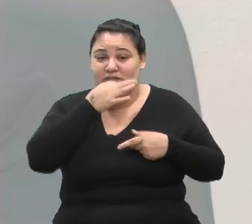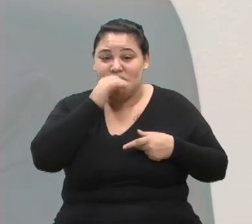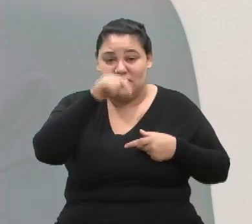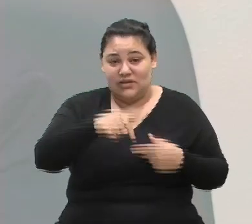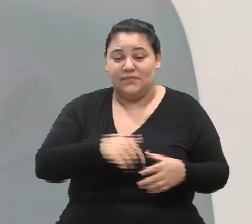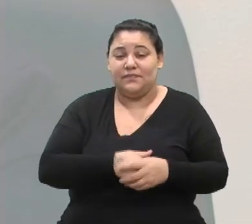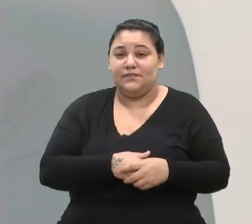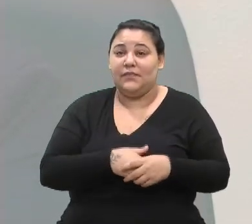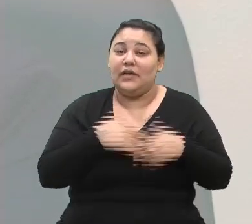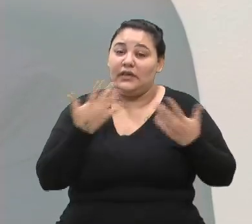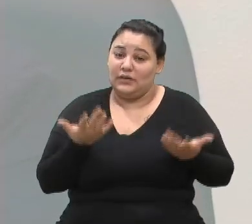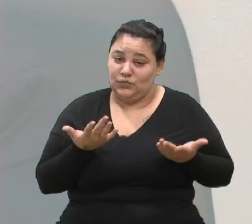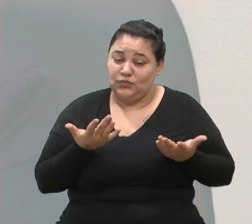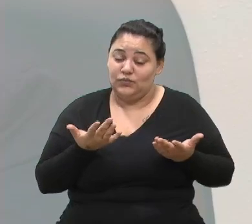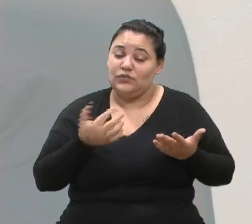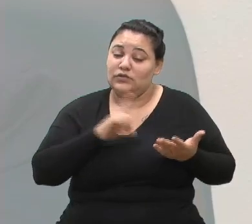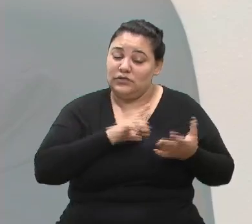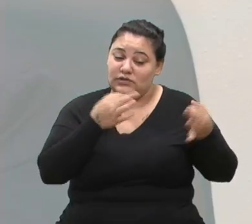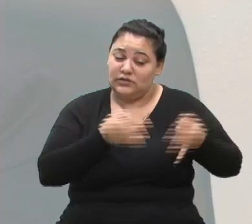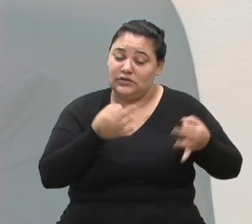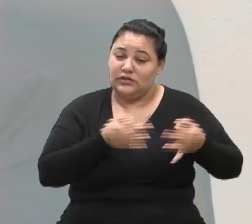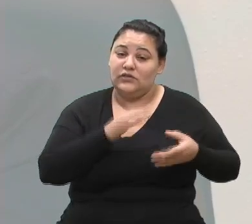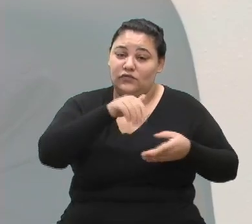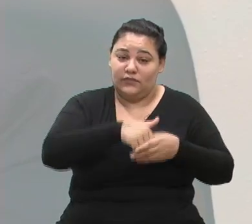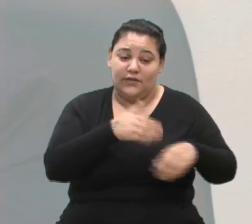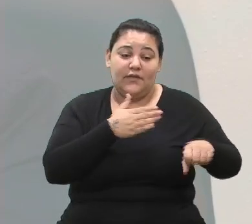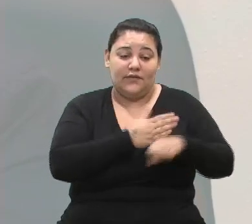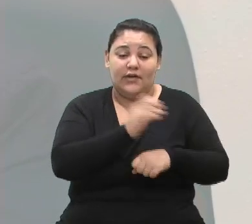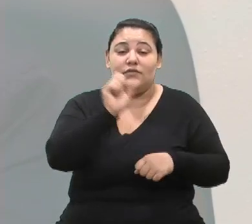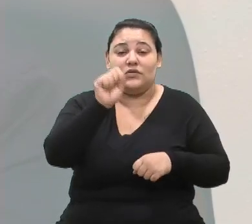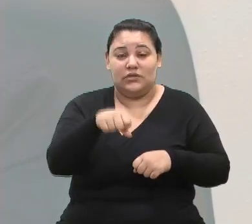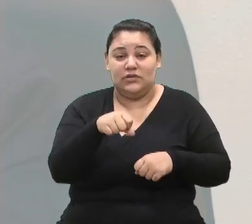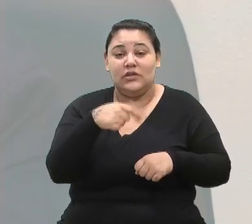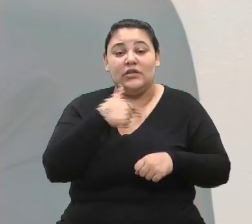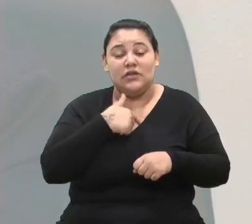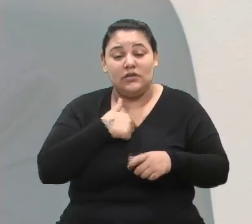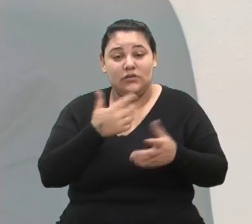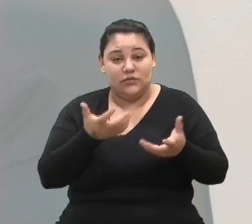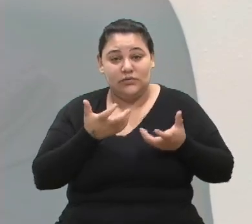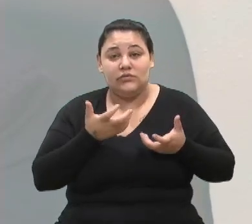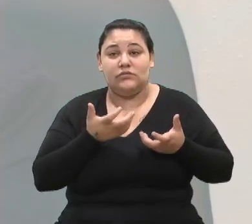Então, com certeza votarei favorável e fiz questão